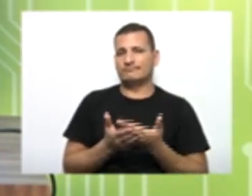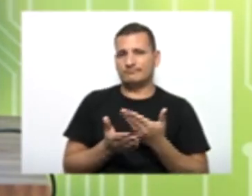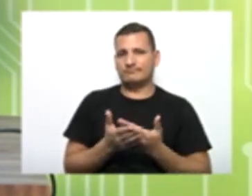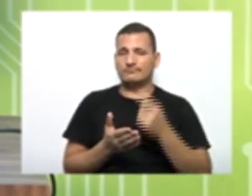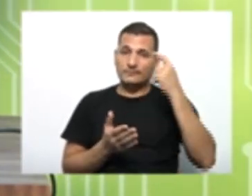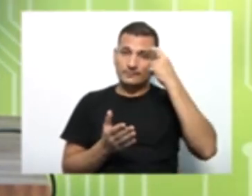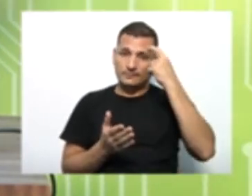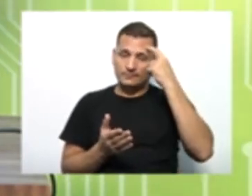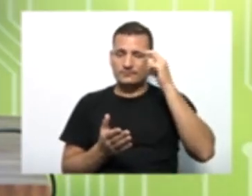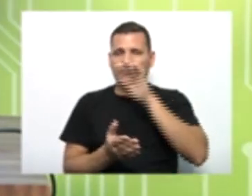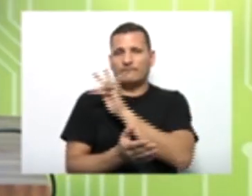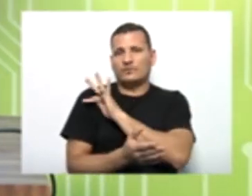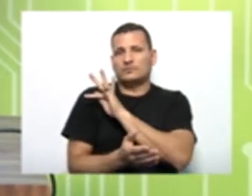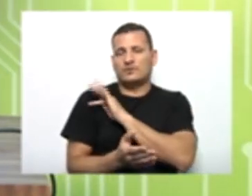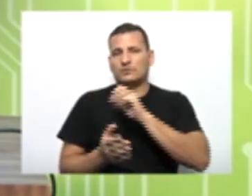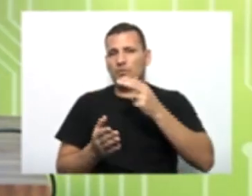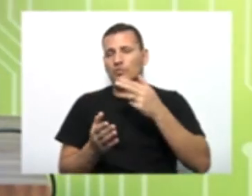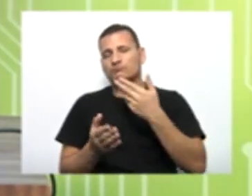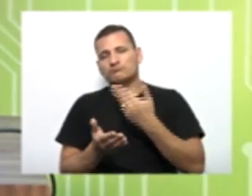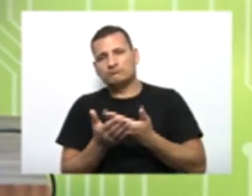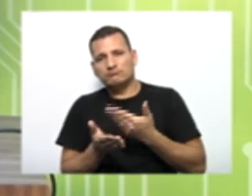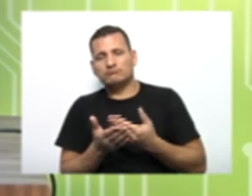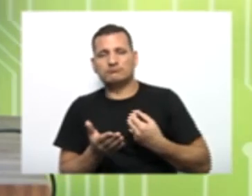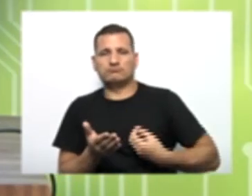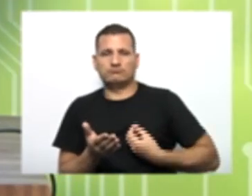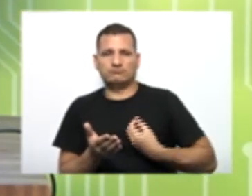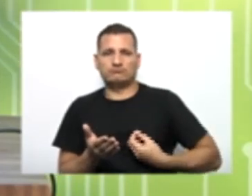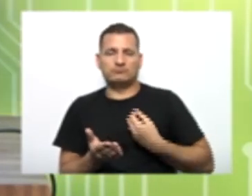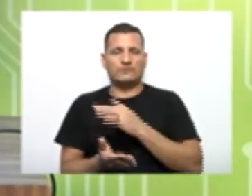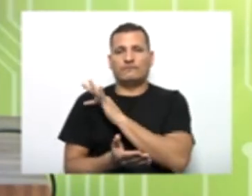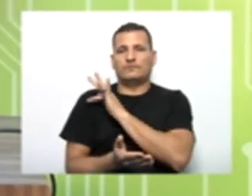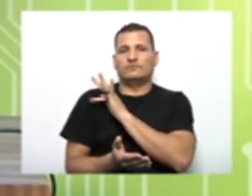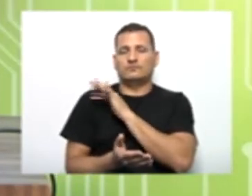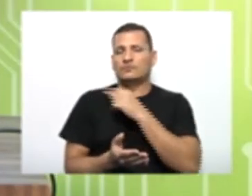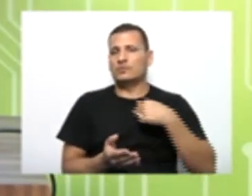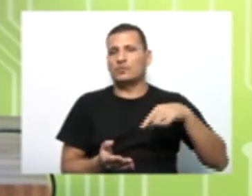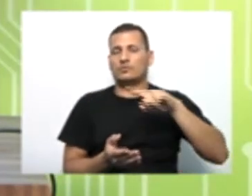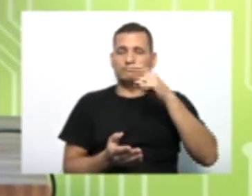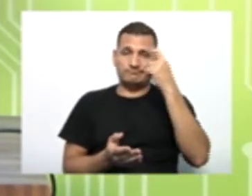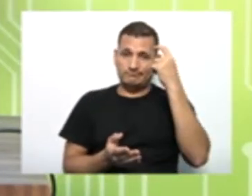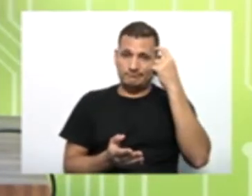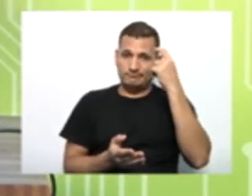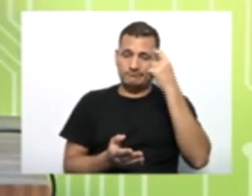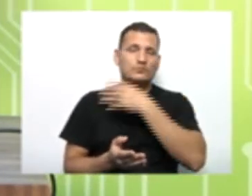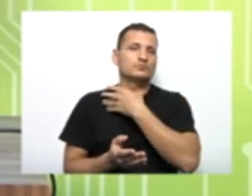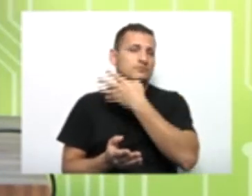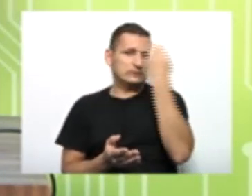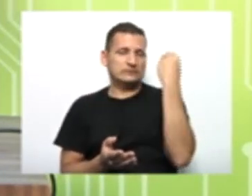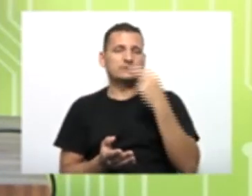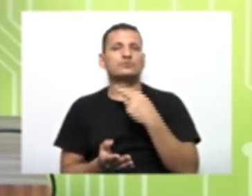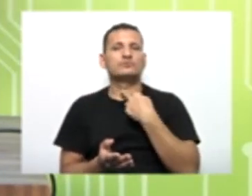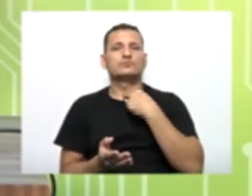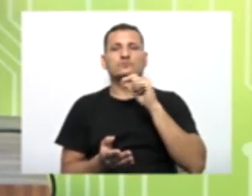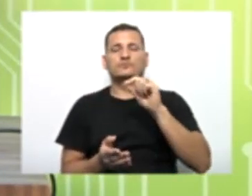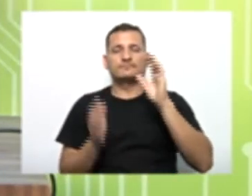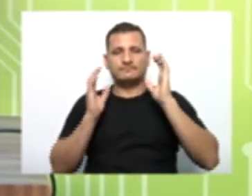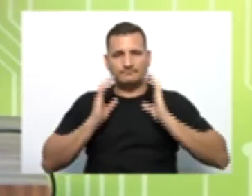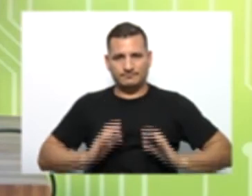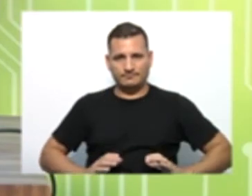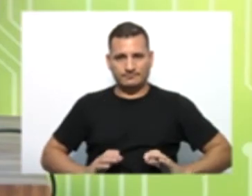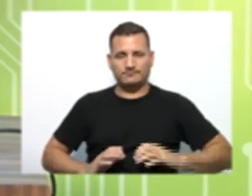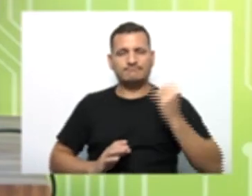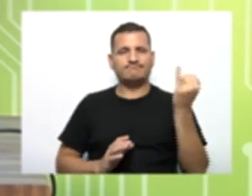alta taxa de homicídios no país, sobretudo de jovens negros, os abusos policiais e as execuções